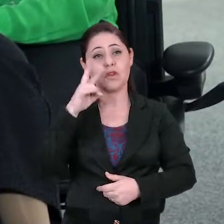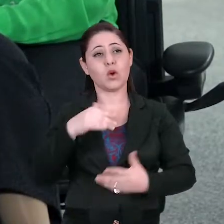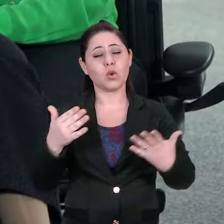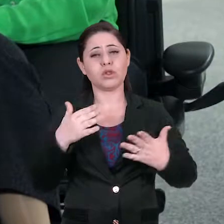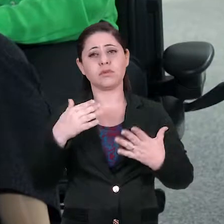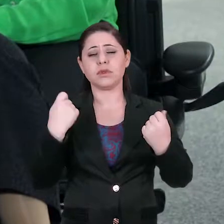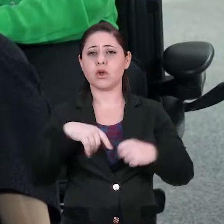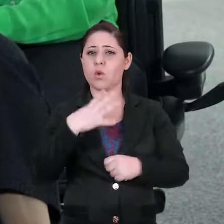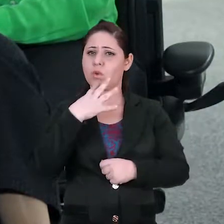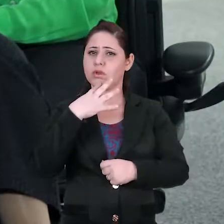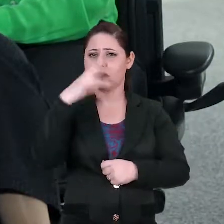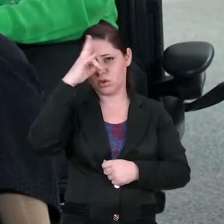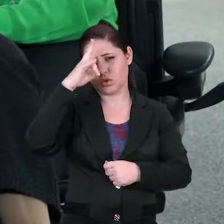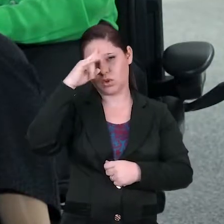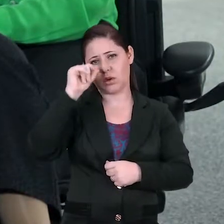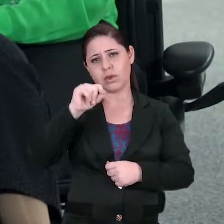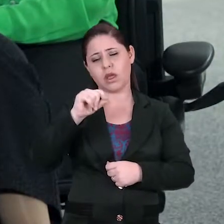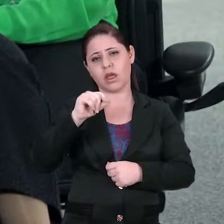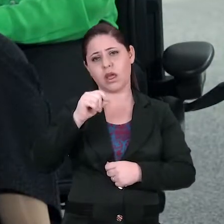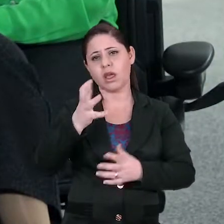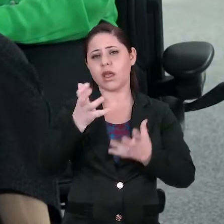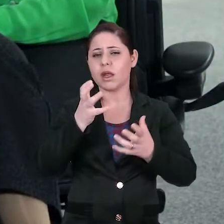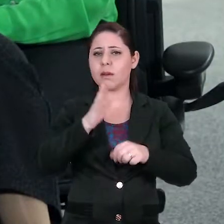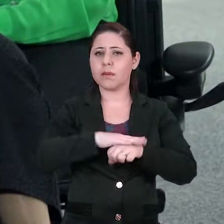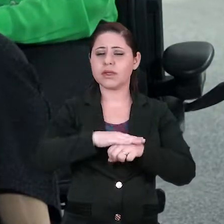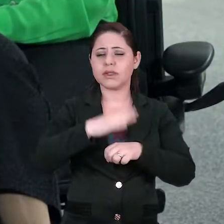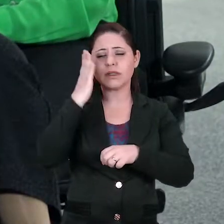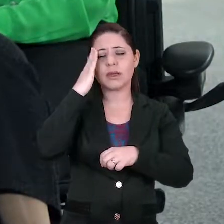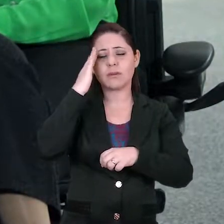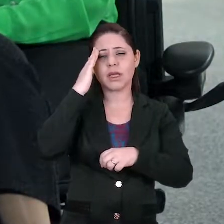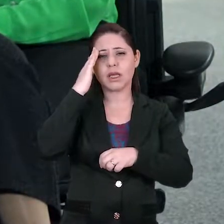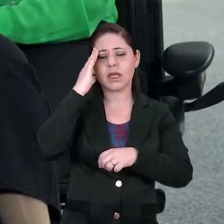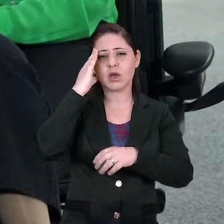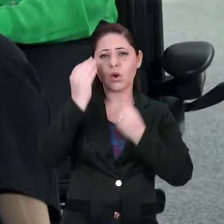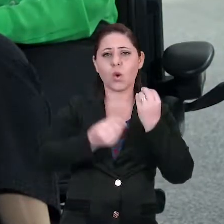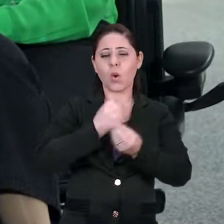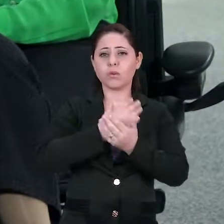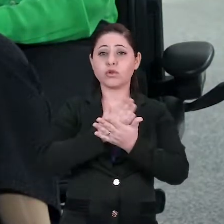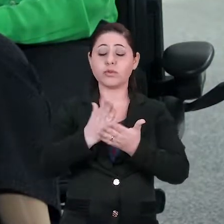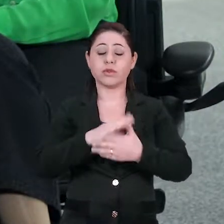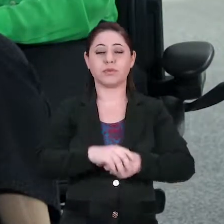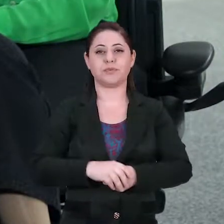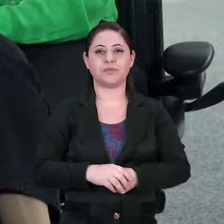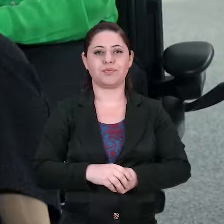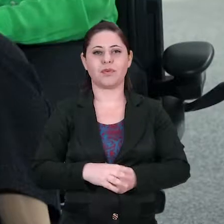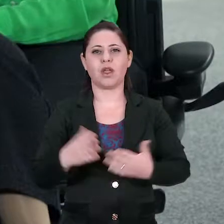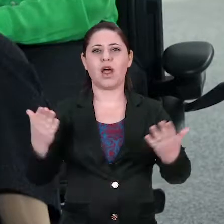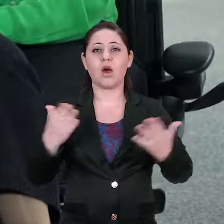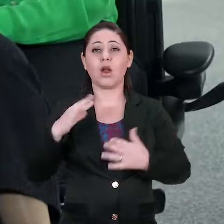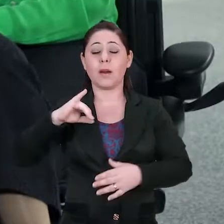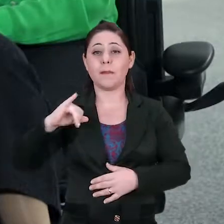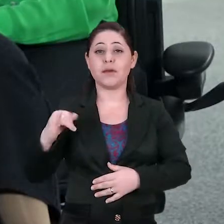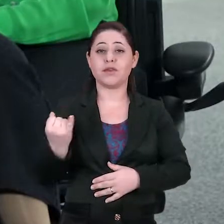que conhecer essa história para querer mais, mas saber de onde a gente partiu. Mas vamos, a senhora já aproveitou e deu gancho como